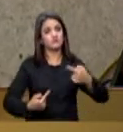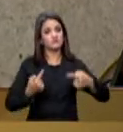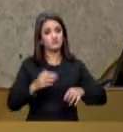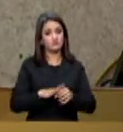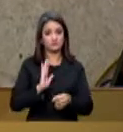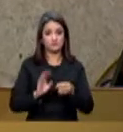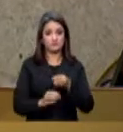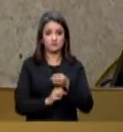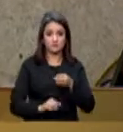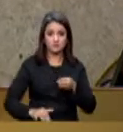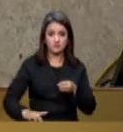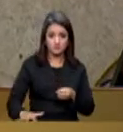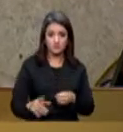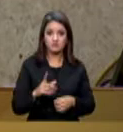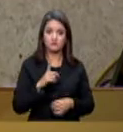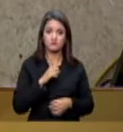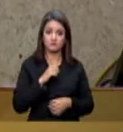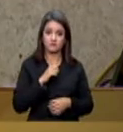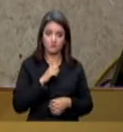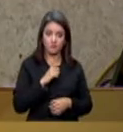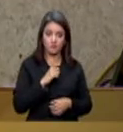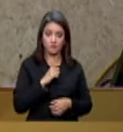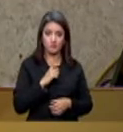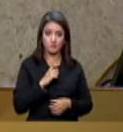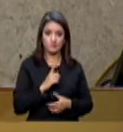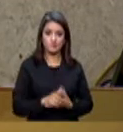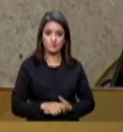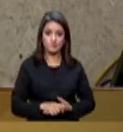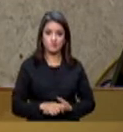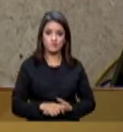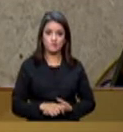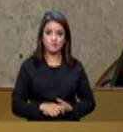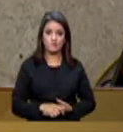como ponto de corte,